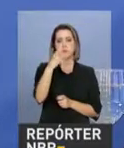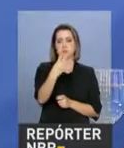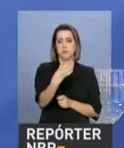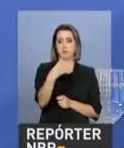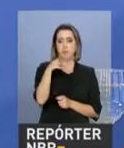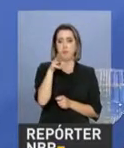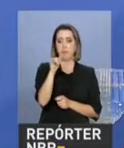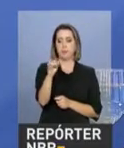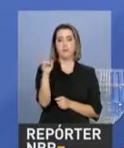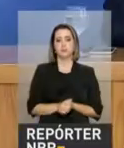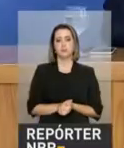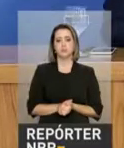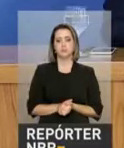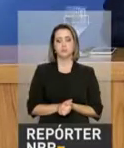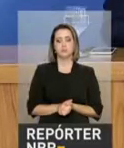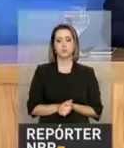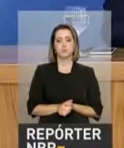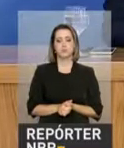154 bilhões.